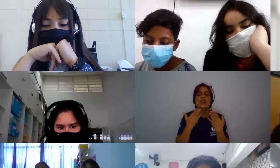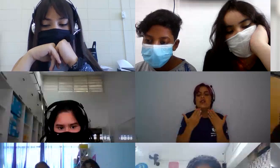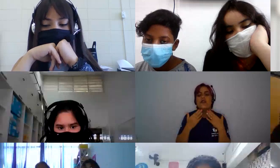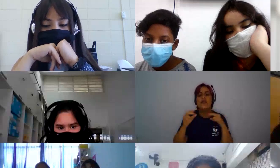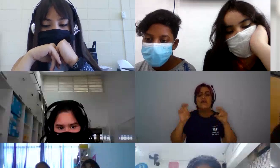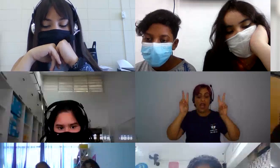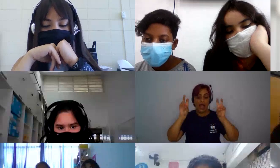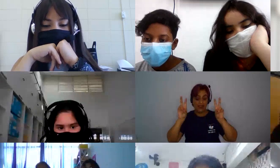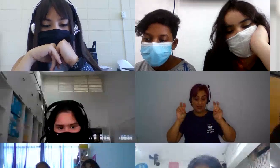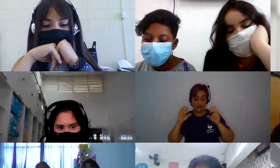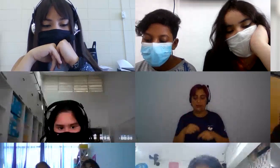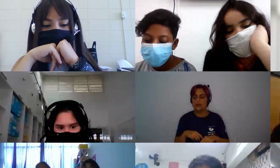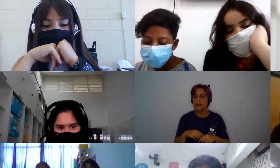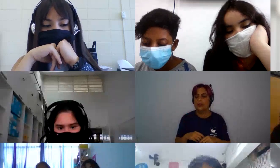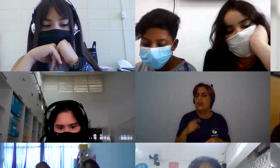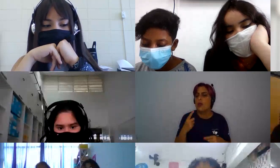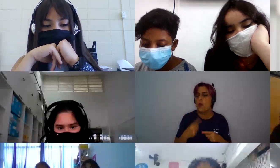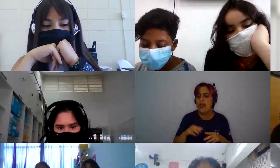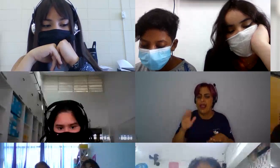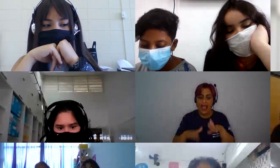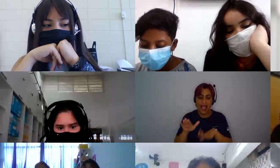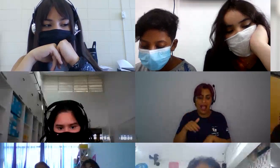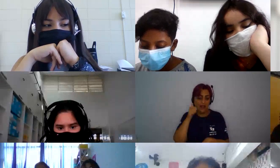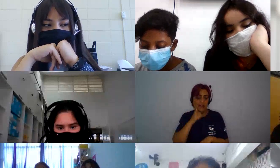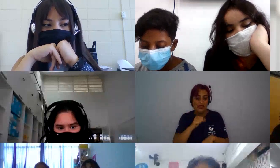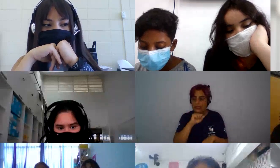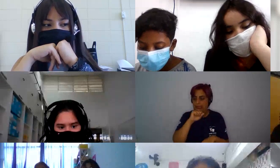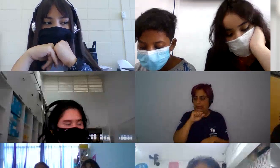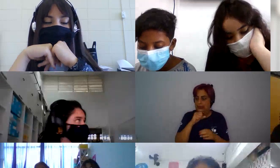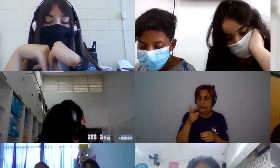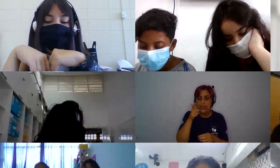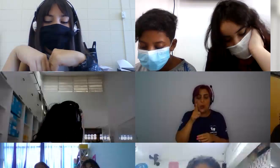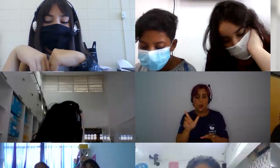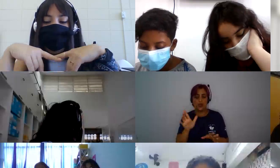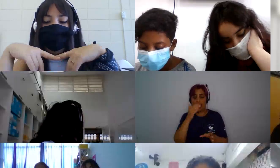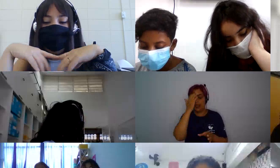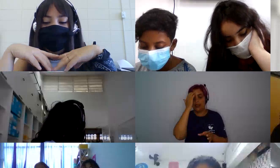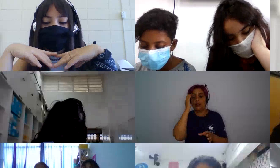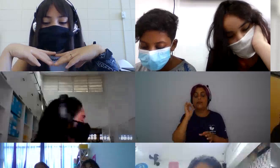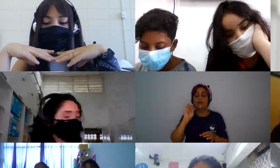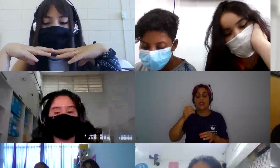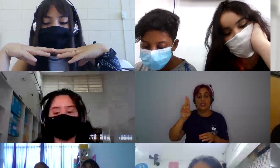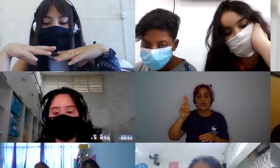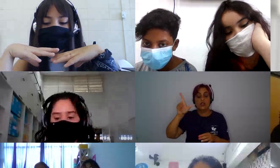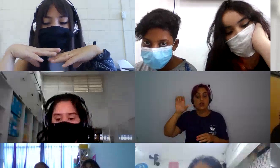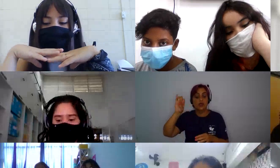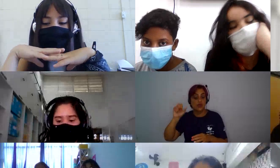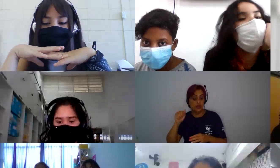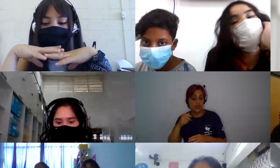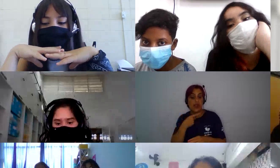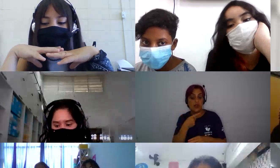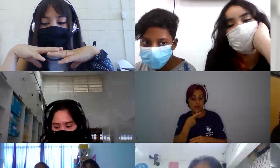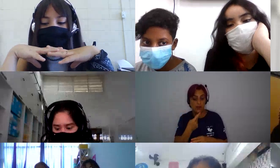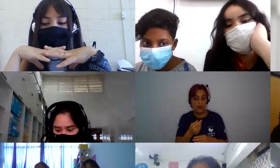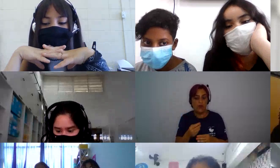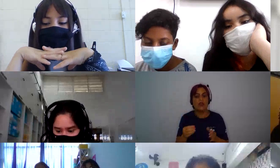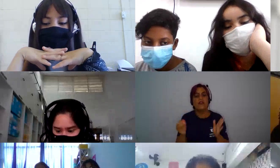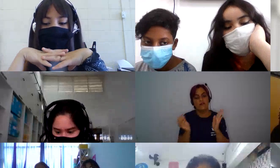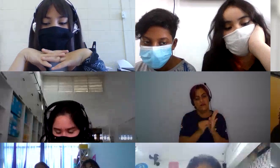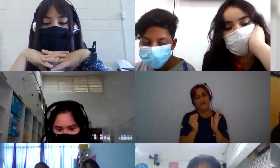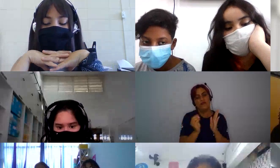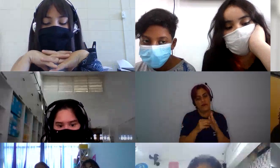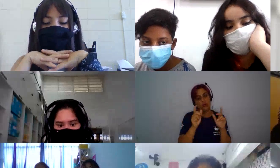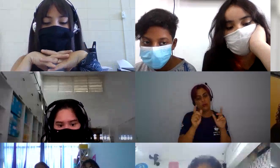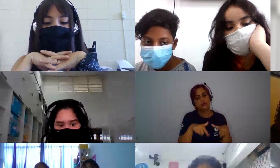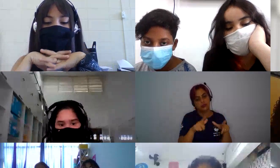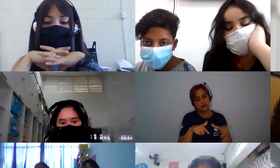a mãe, porque mãe às vezes não dá conta. A mãe às vezes não dá conta. E a Júlia apontou uma coisa interessante. Falta, né, Júlia? Você acha que falta?